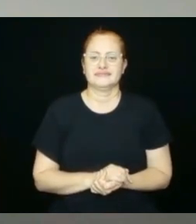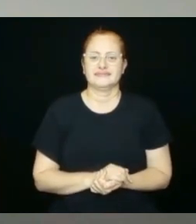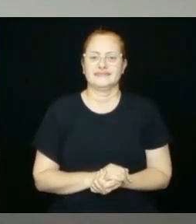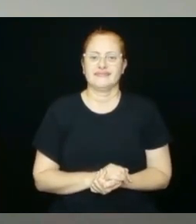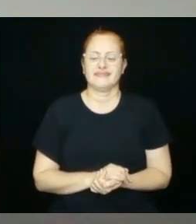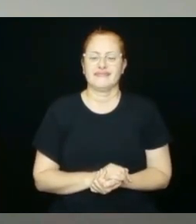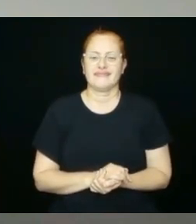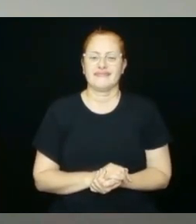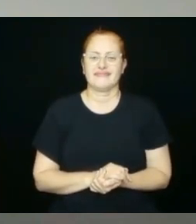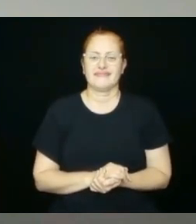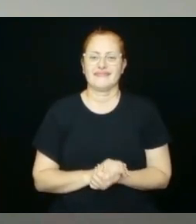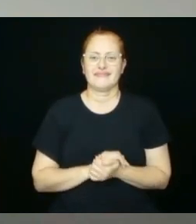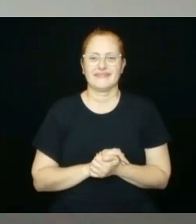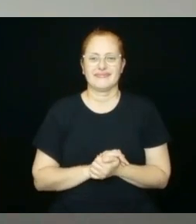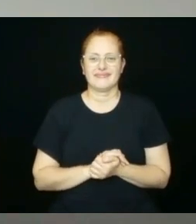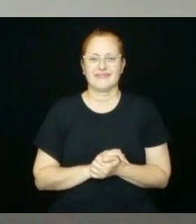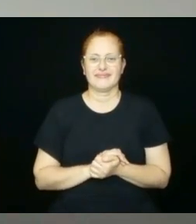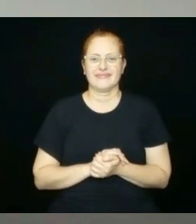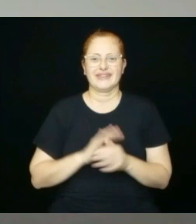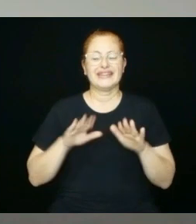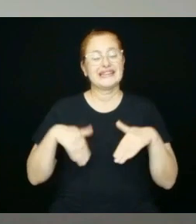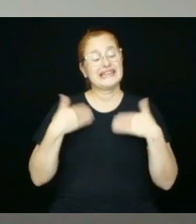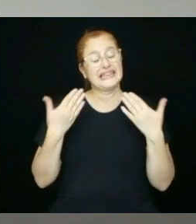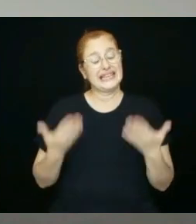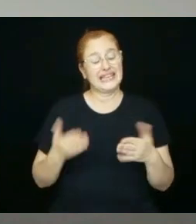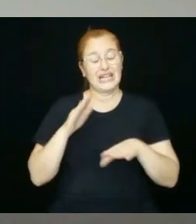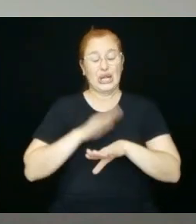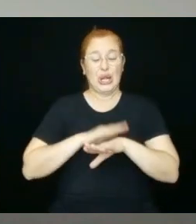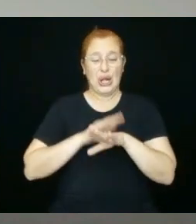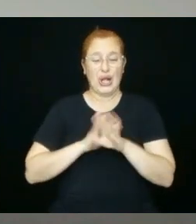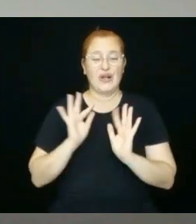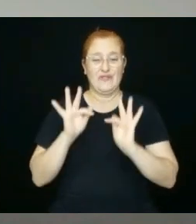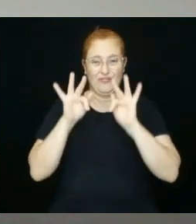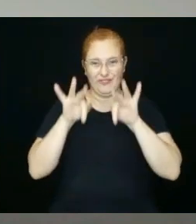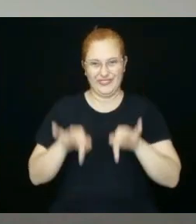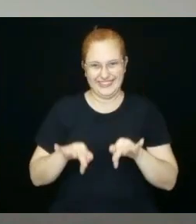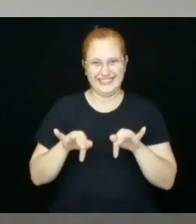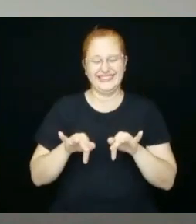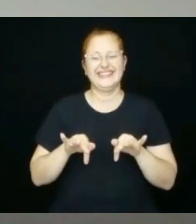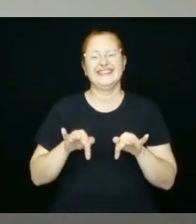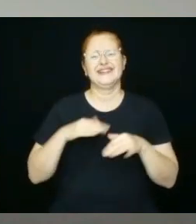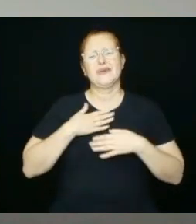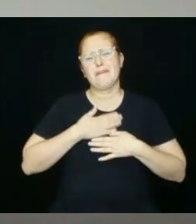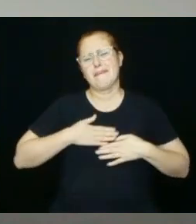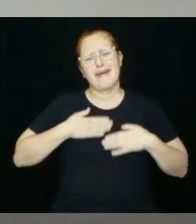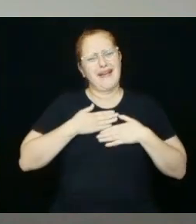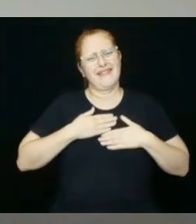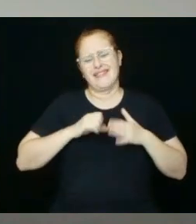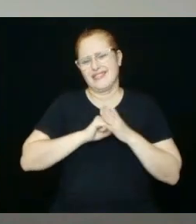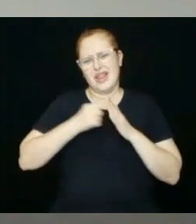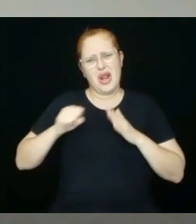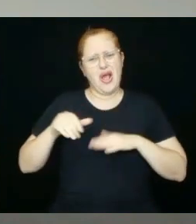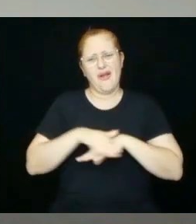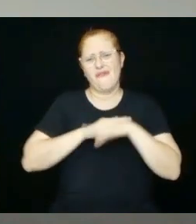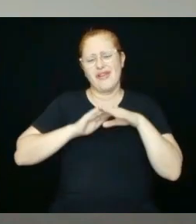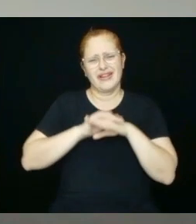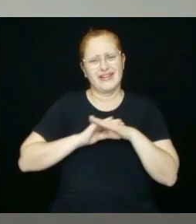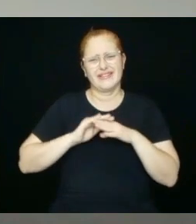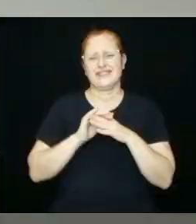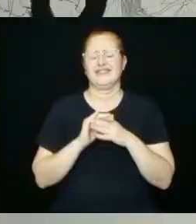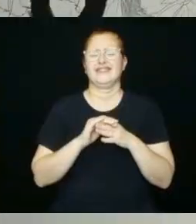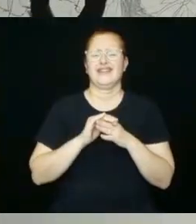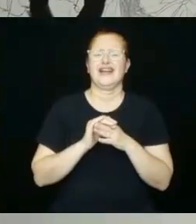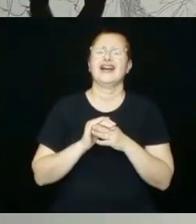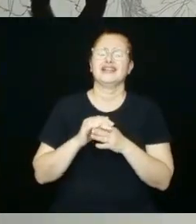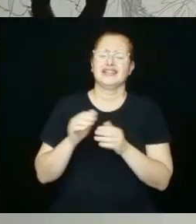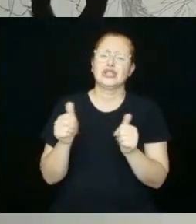Bom, gente, acho que é isso, chegamos ao nosso horário também, Bruno. Prazer enorme conversar contigo, te acompanhar